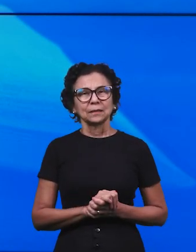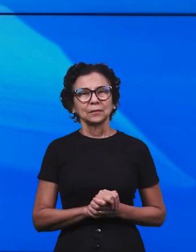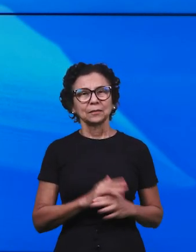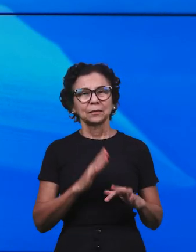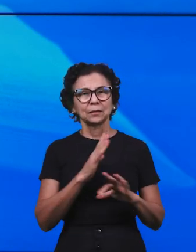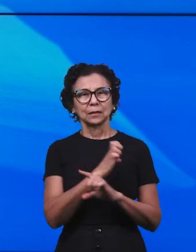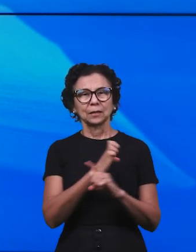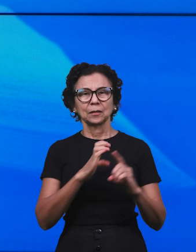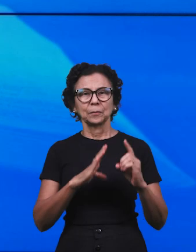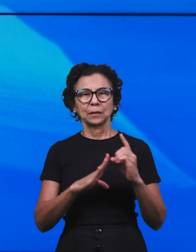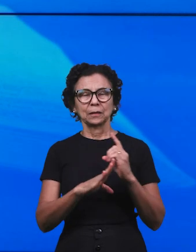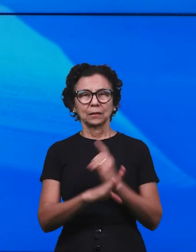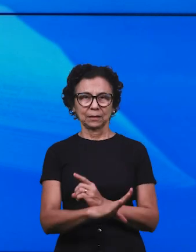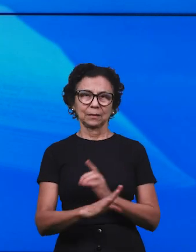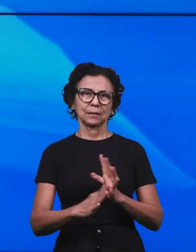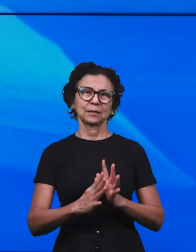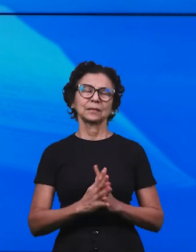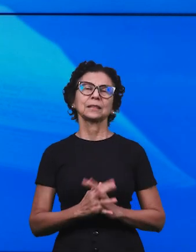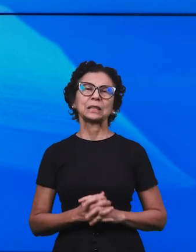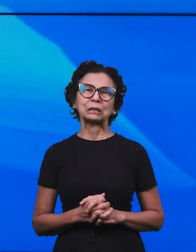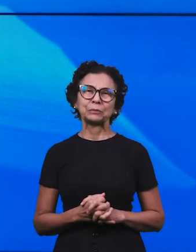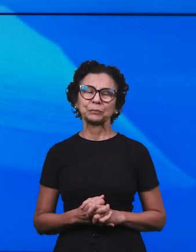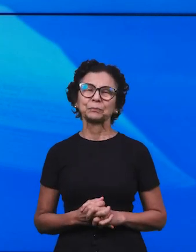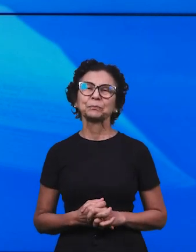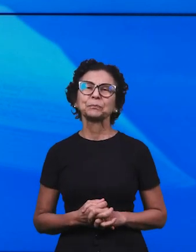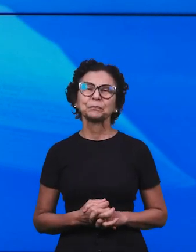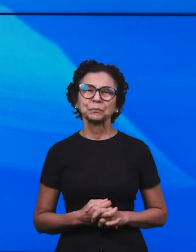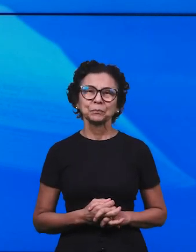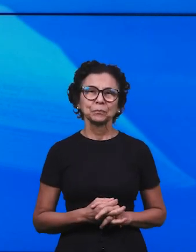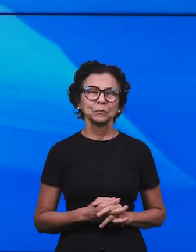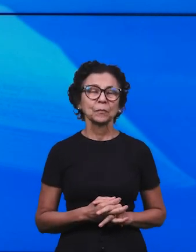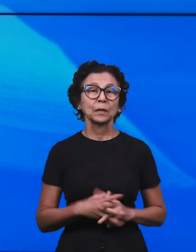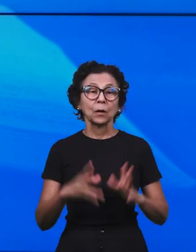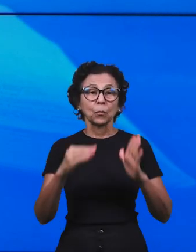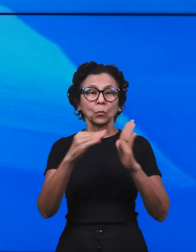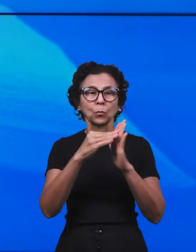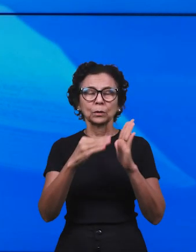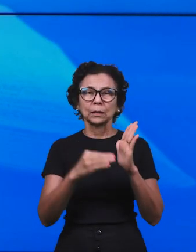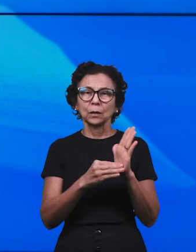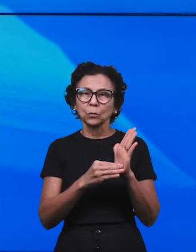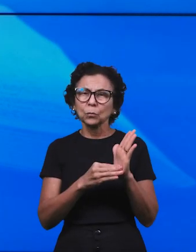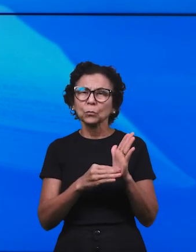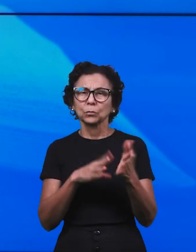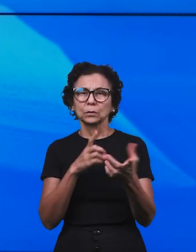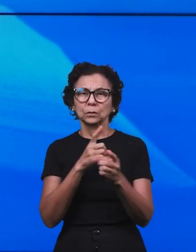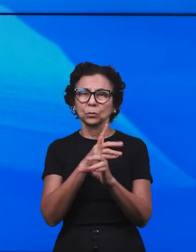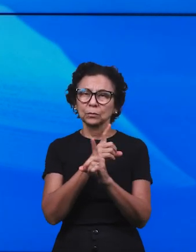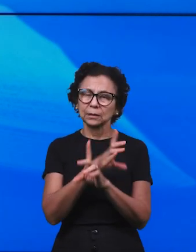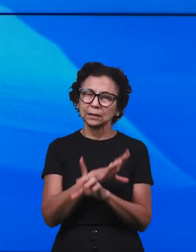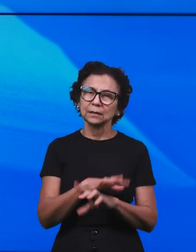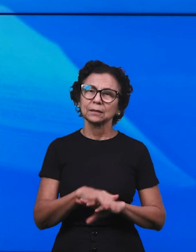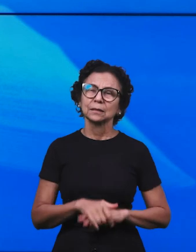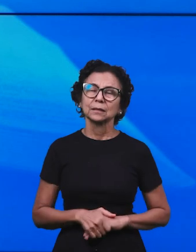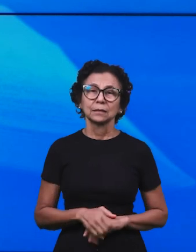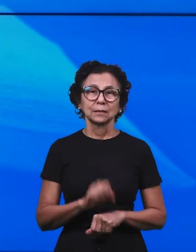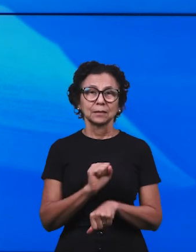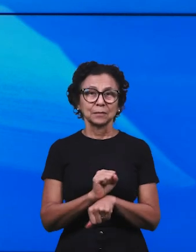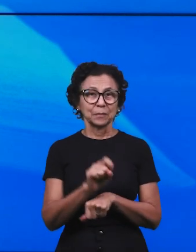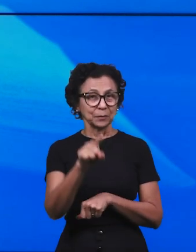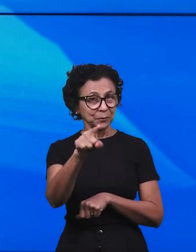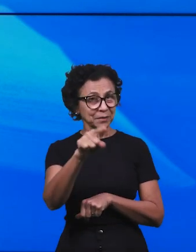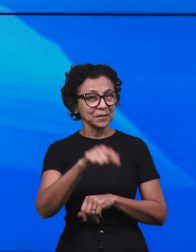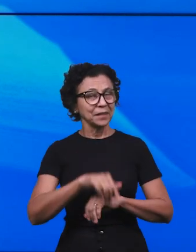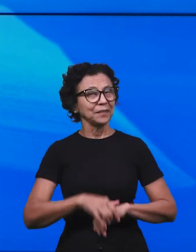então a Escola Bíblica propriamente dita, ou seja, onde nós receberemos o conteúdo doutrinário da Escola Bíblica, e nós te